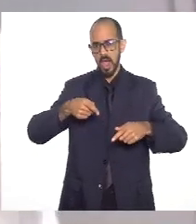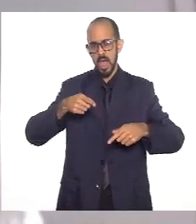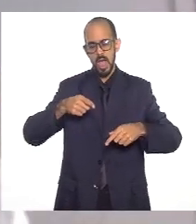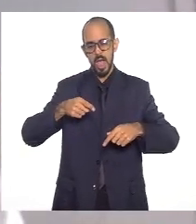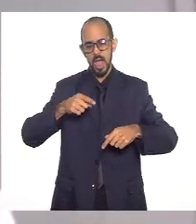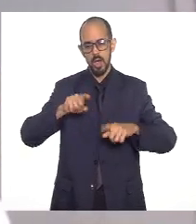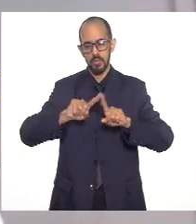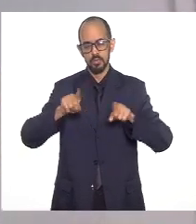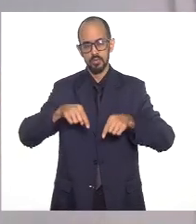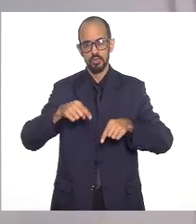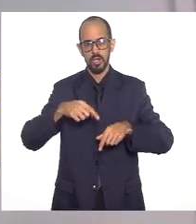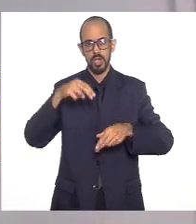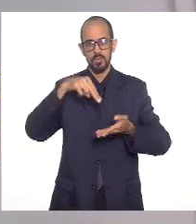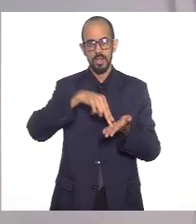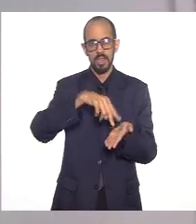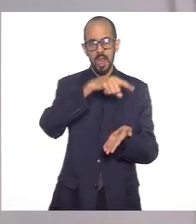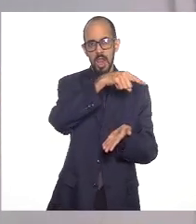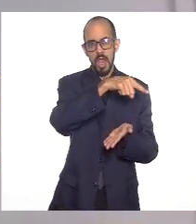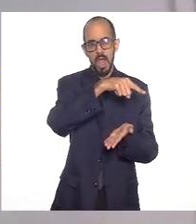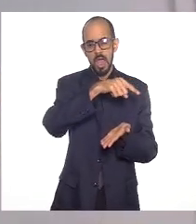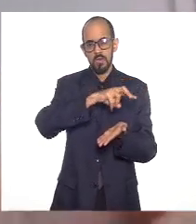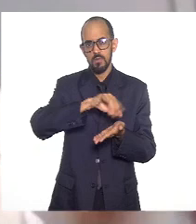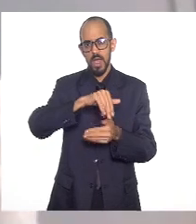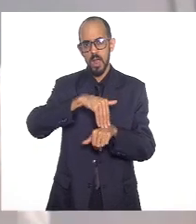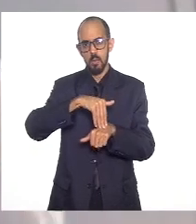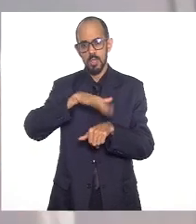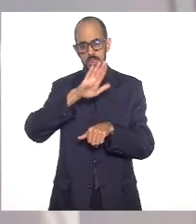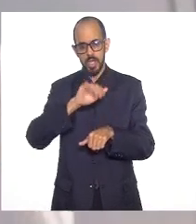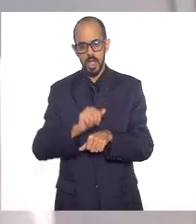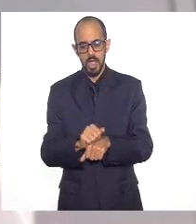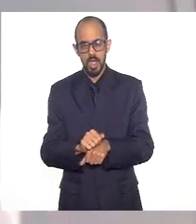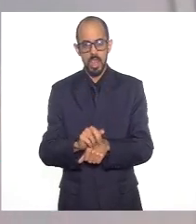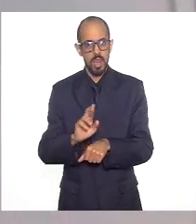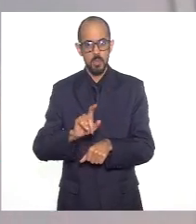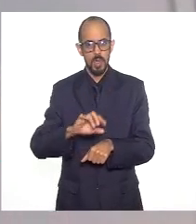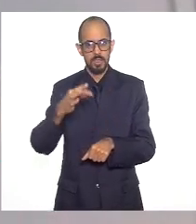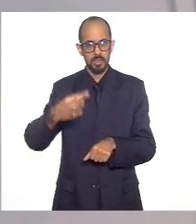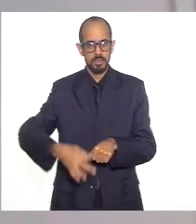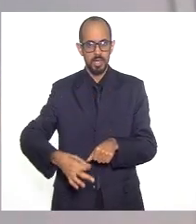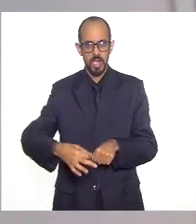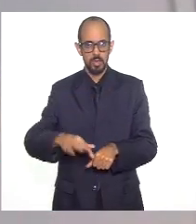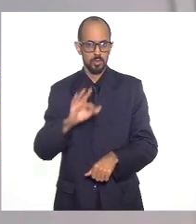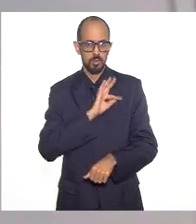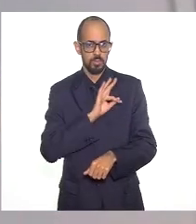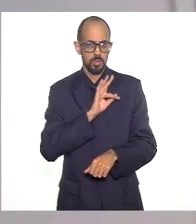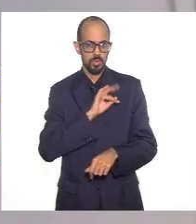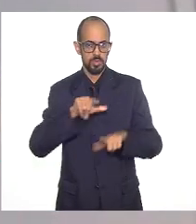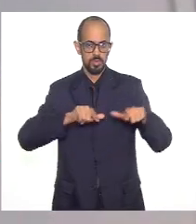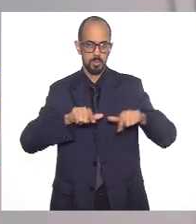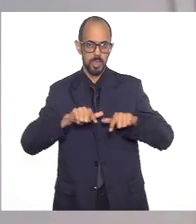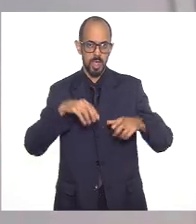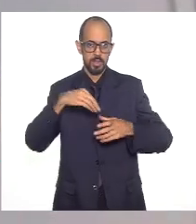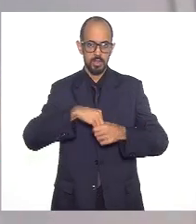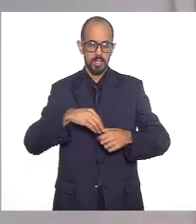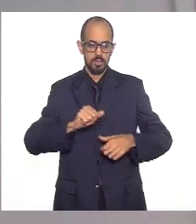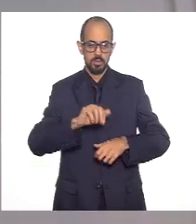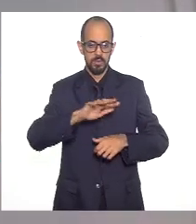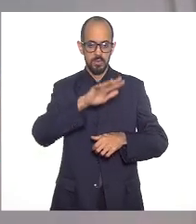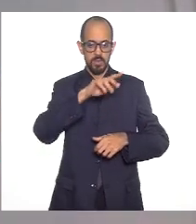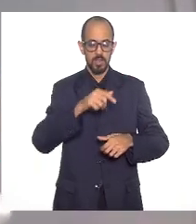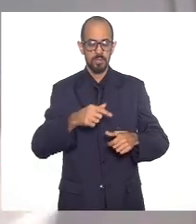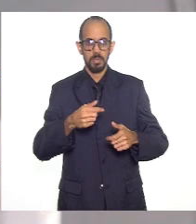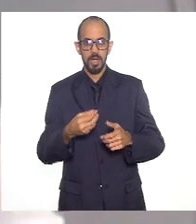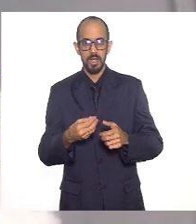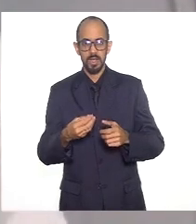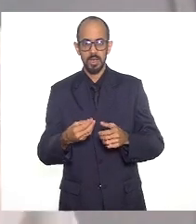irão aumentar. É desonesto colocar os agentes das forças de segurança pública para lidar com questões